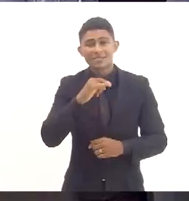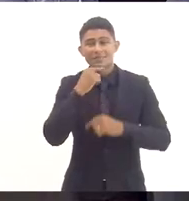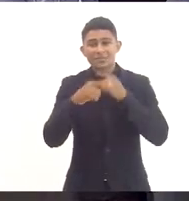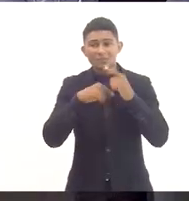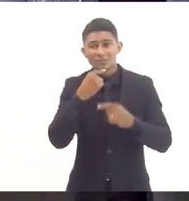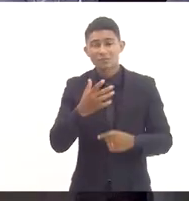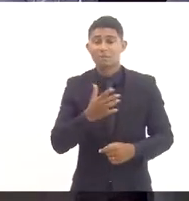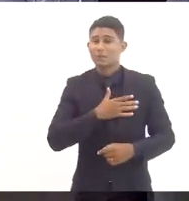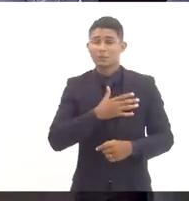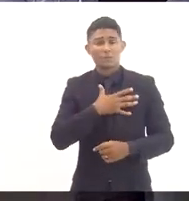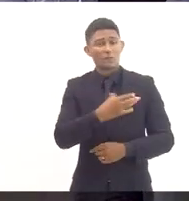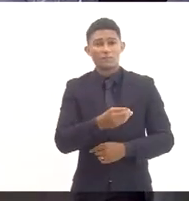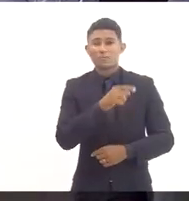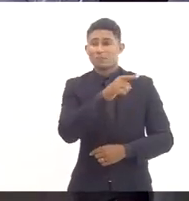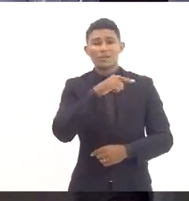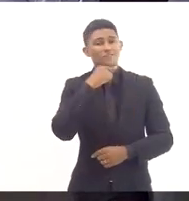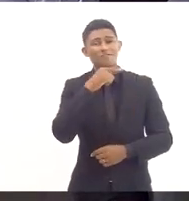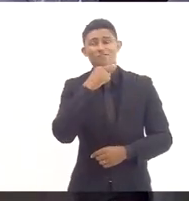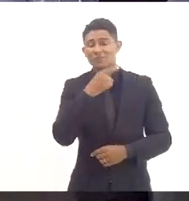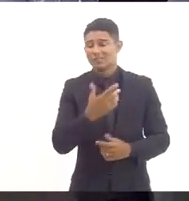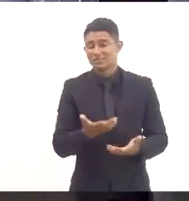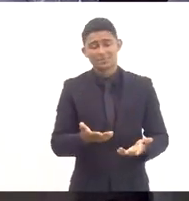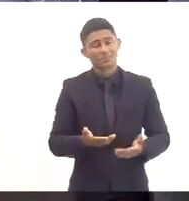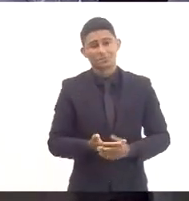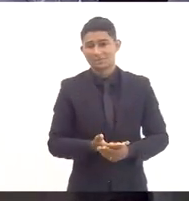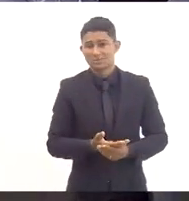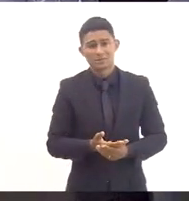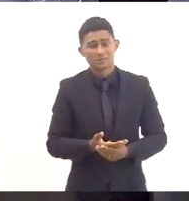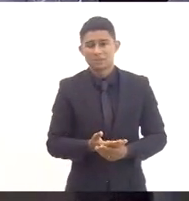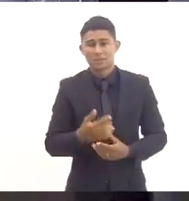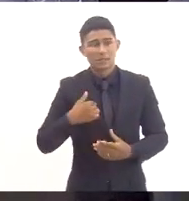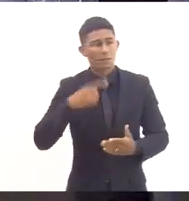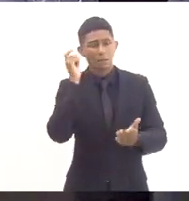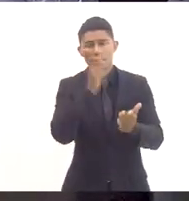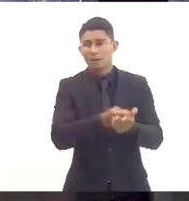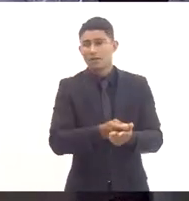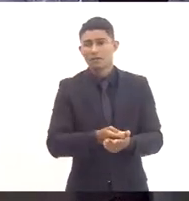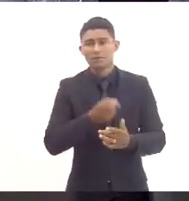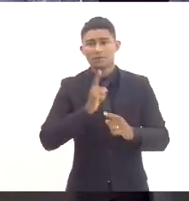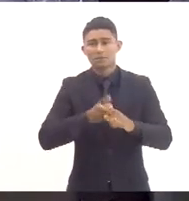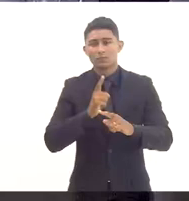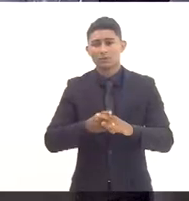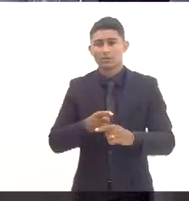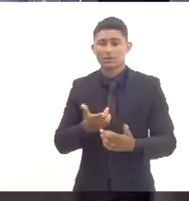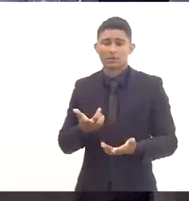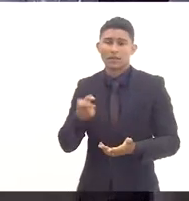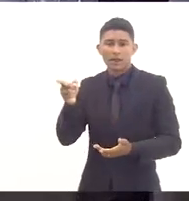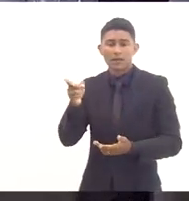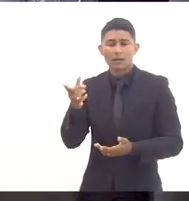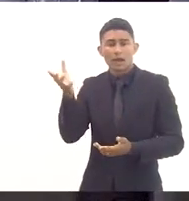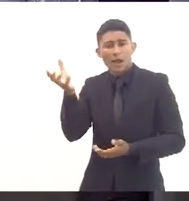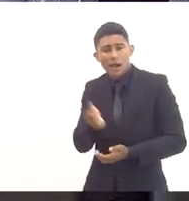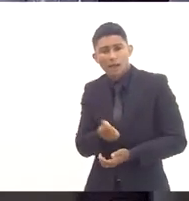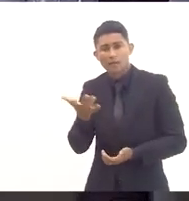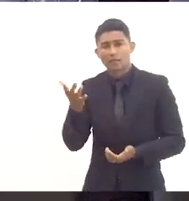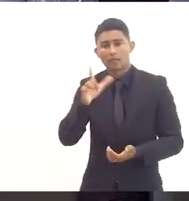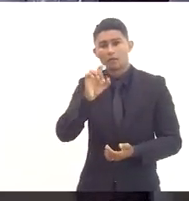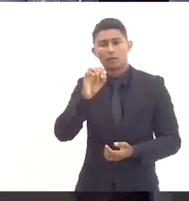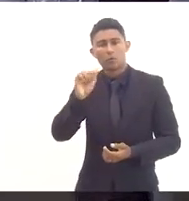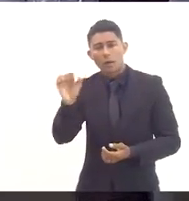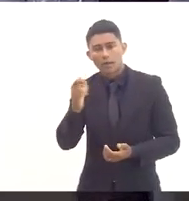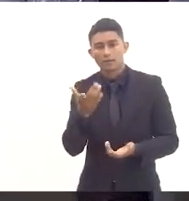teria acesso porque eu não teria como manter r$ 800 porque ele não tem pensam ele não tem louco